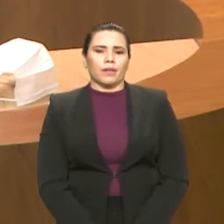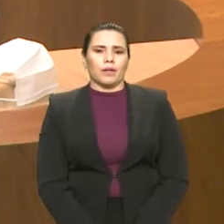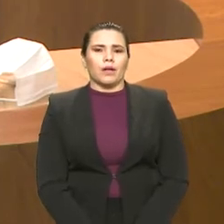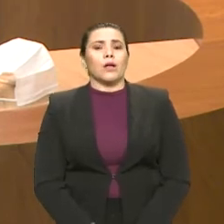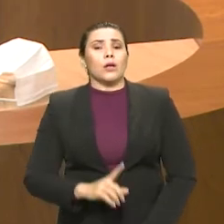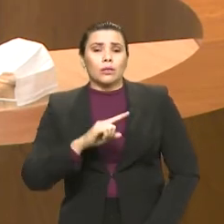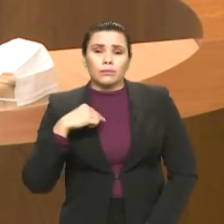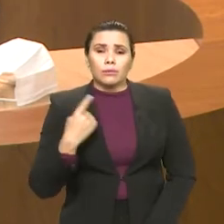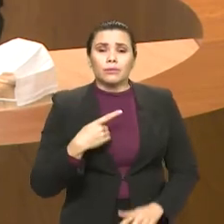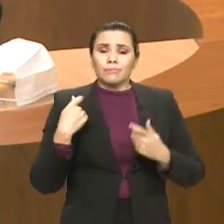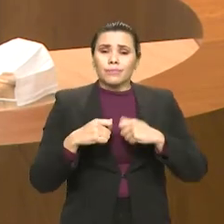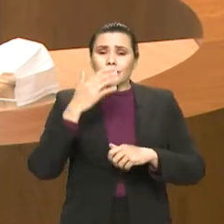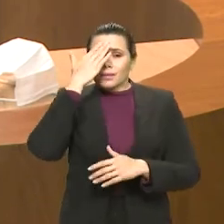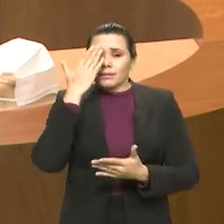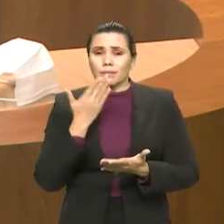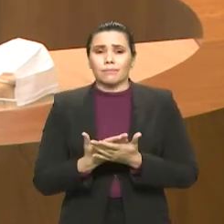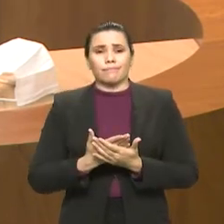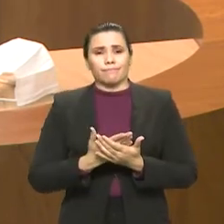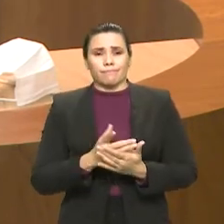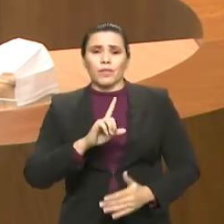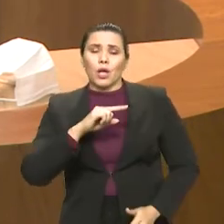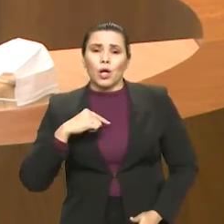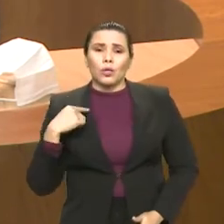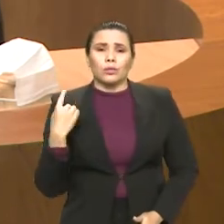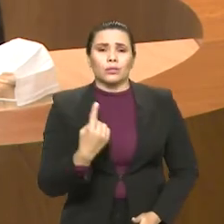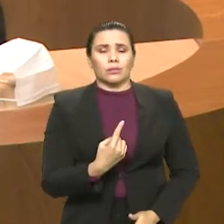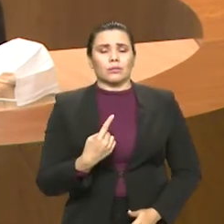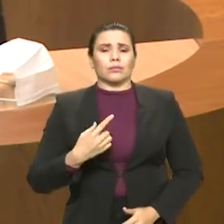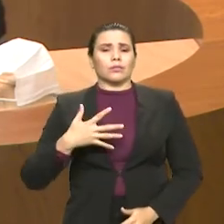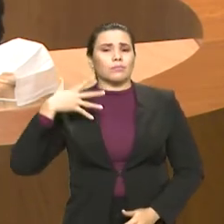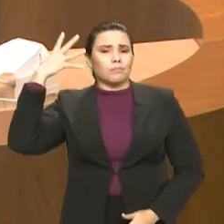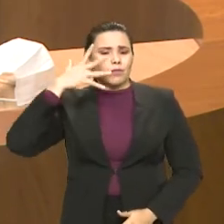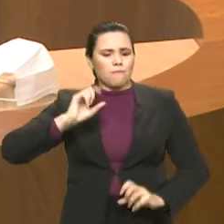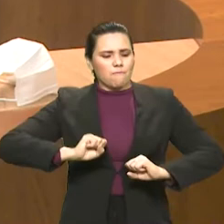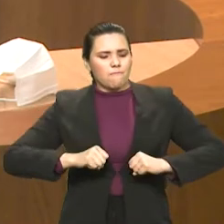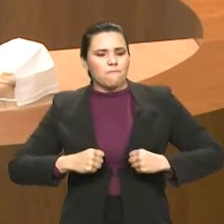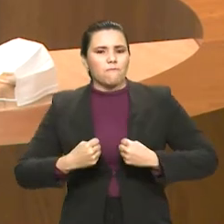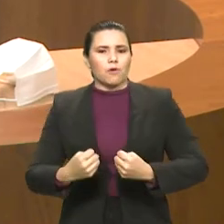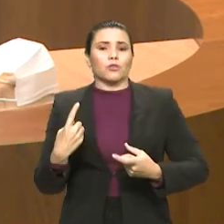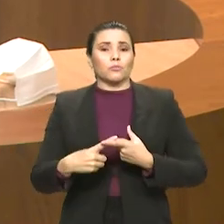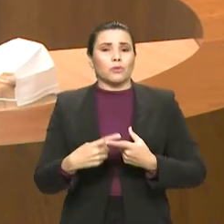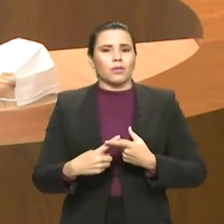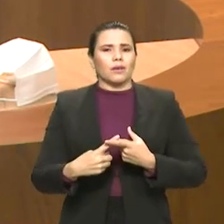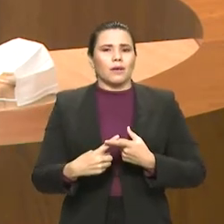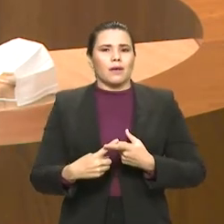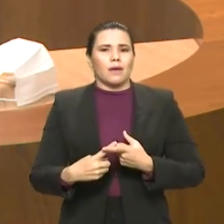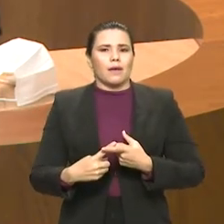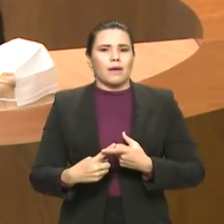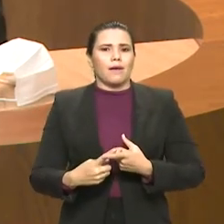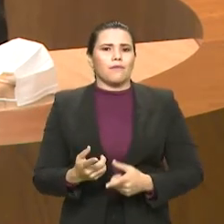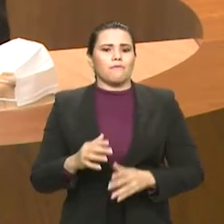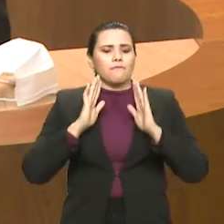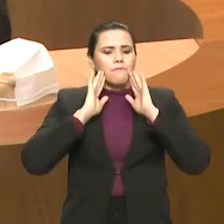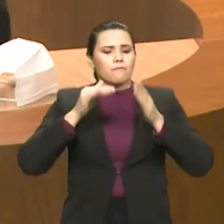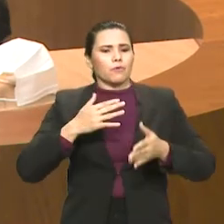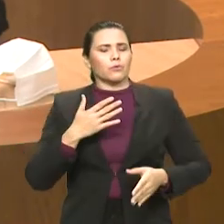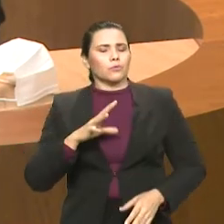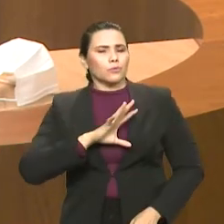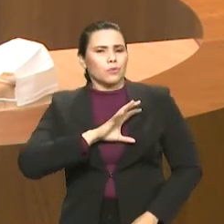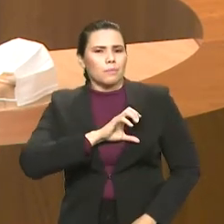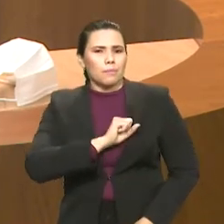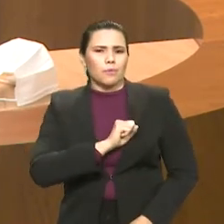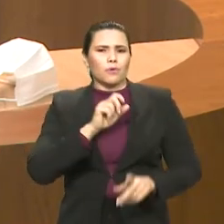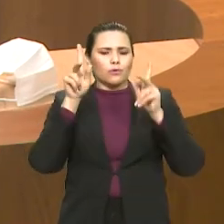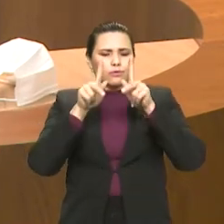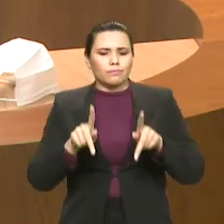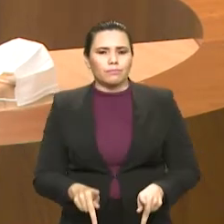fazer a diferença, que nosso discurso é forte porque é um discurso de amor, é um discurso de paz, é um discurso de construção, é